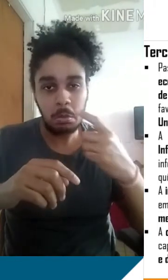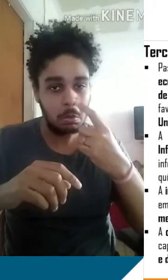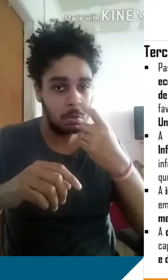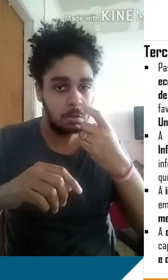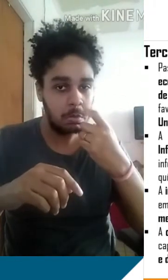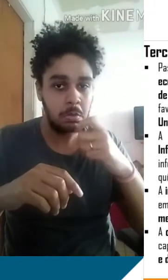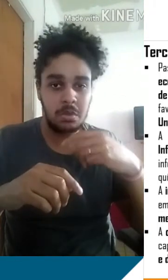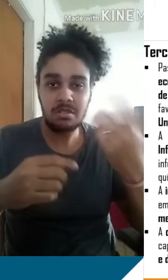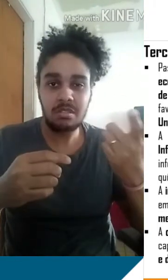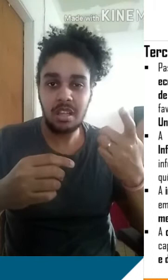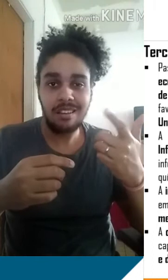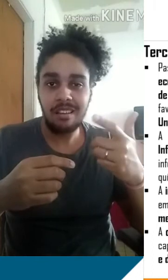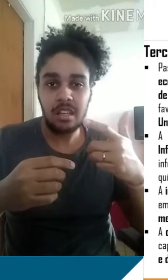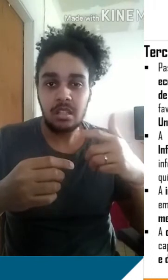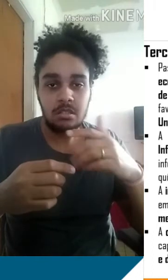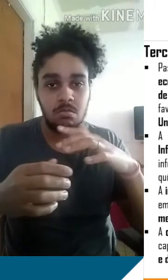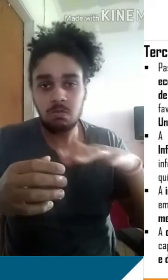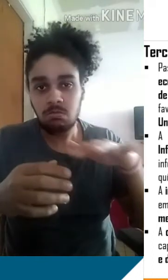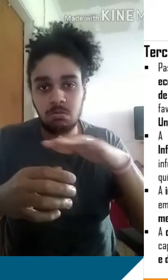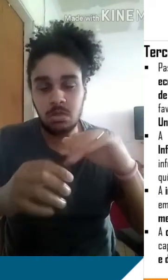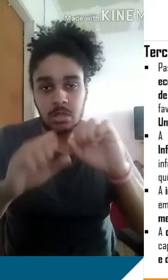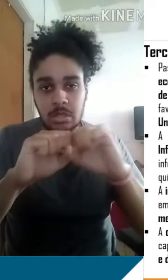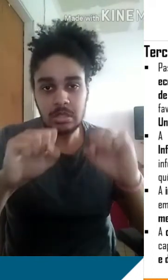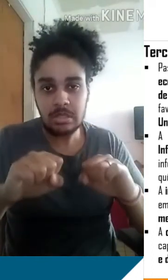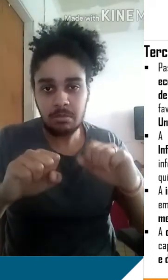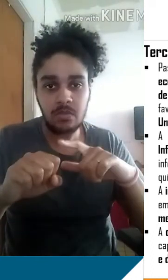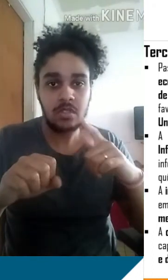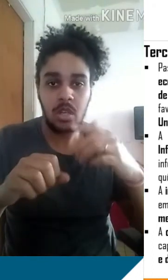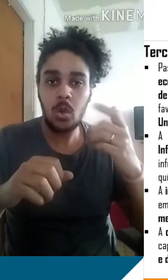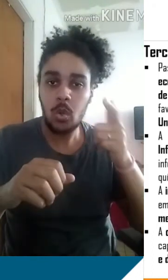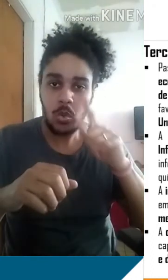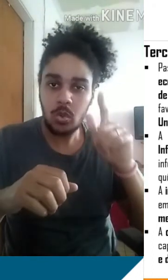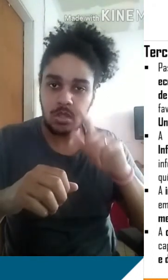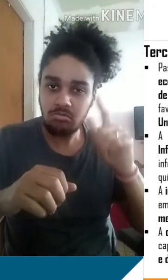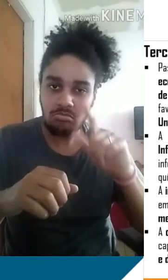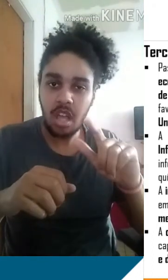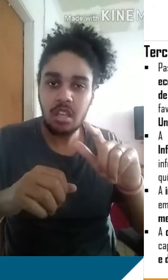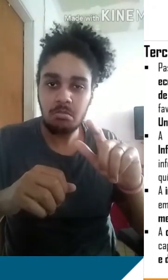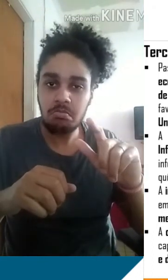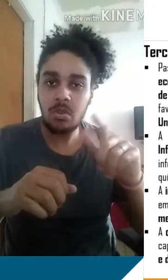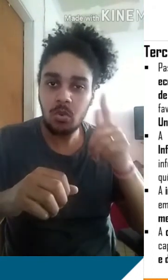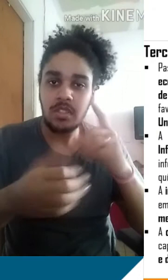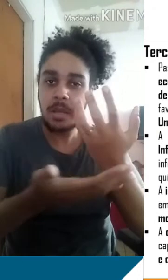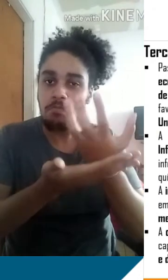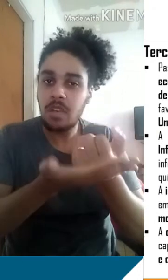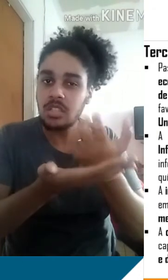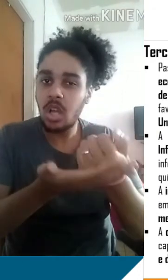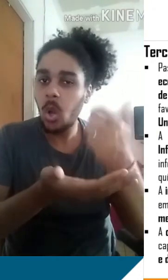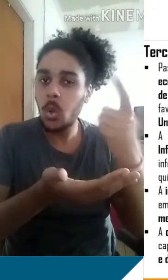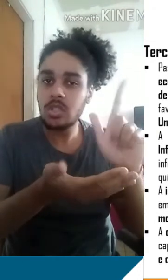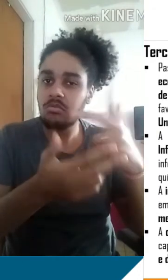outras coisas, você pira e tem que comprar outro, né? Enfim, é uma característica desse período, beleza? Onde há